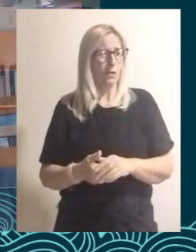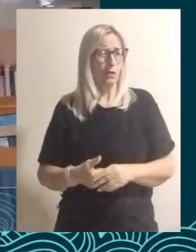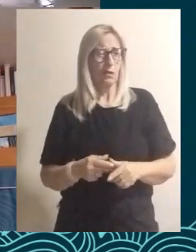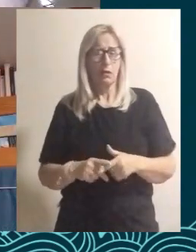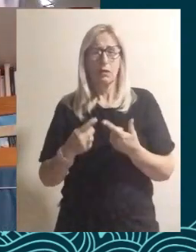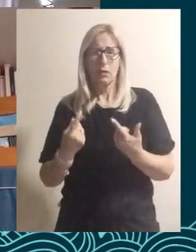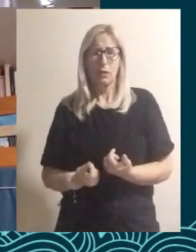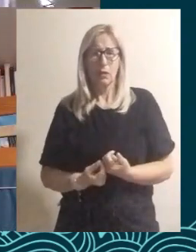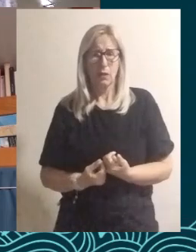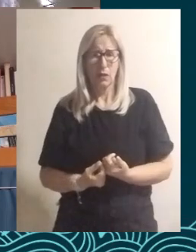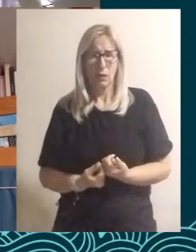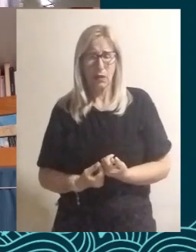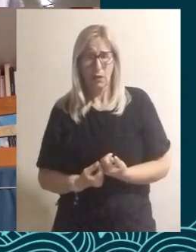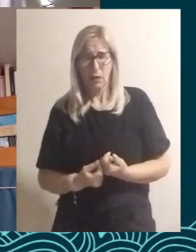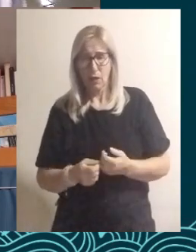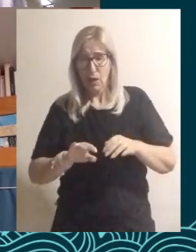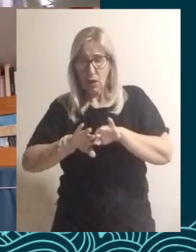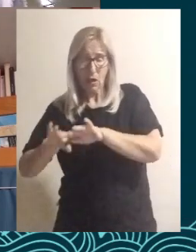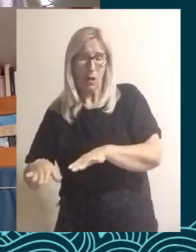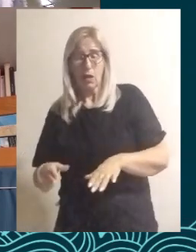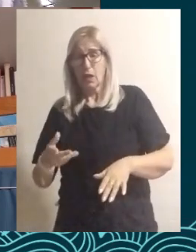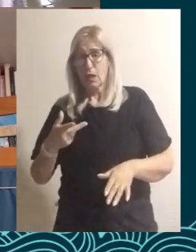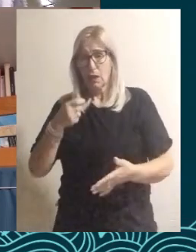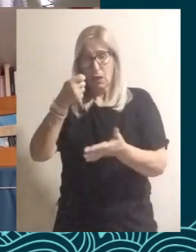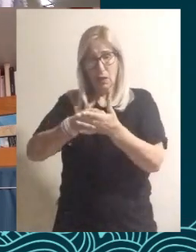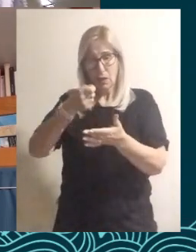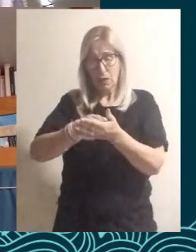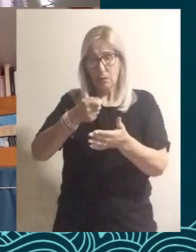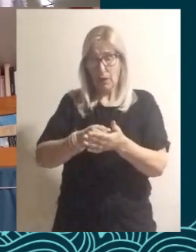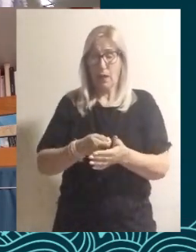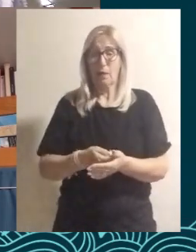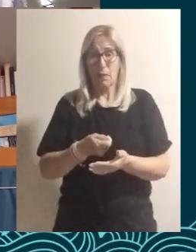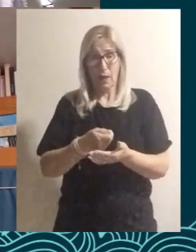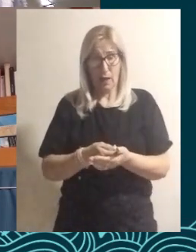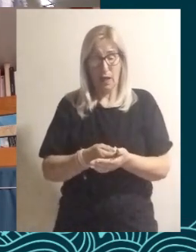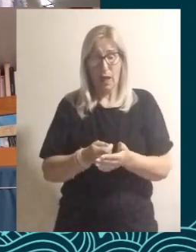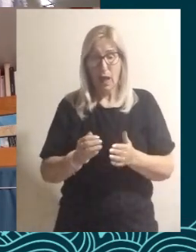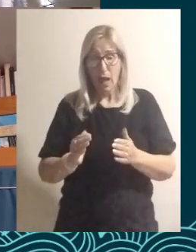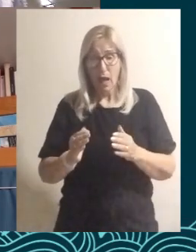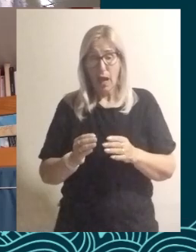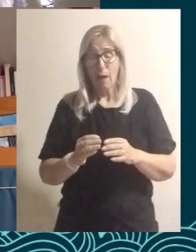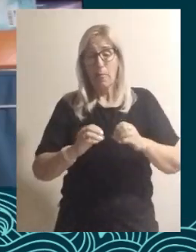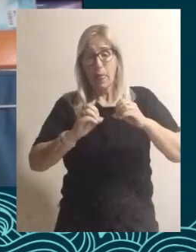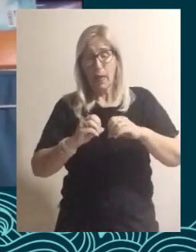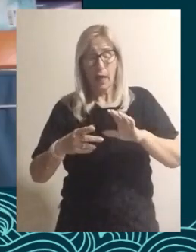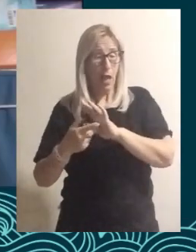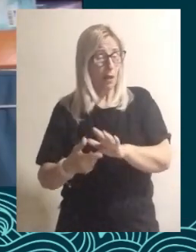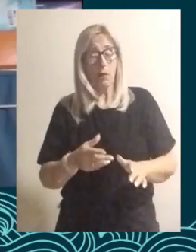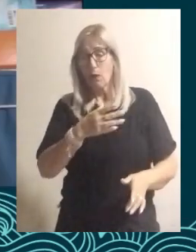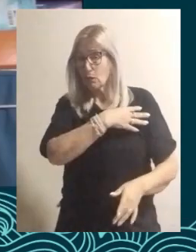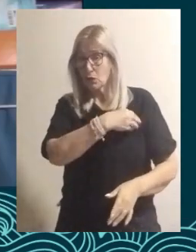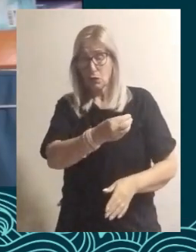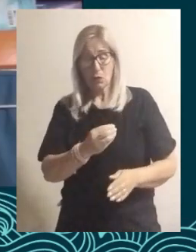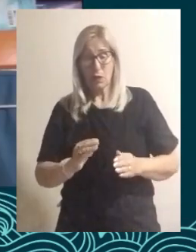vendo. De todo modo, eu preciso me separar desse barco, porque eu não quero ter que pagar a vaga da Marina, eu não preciso